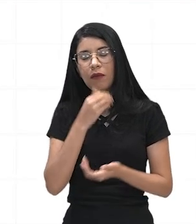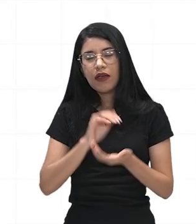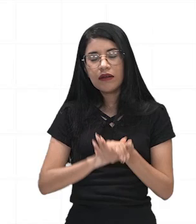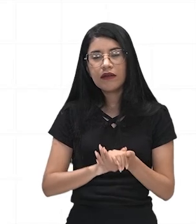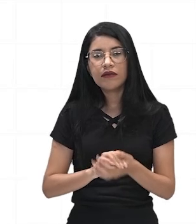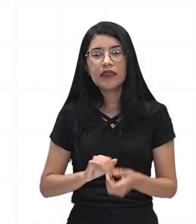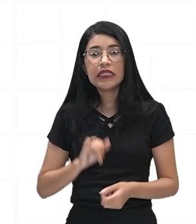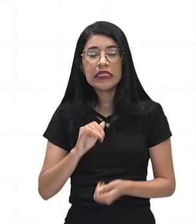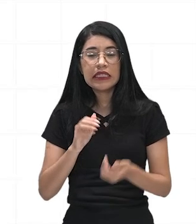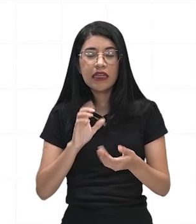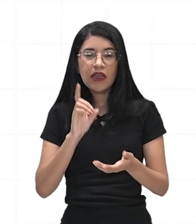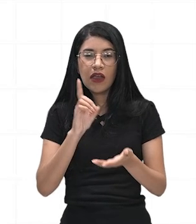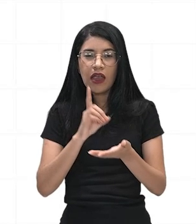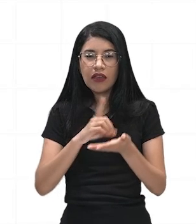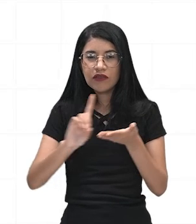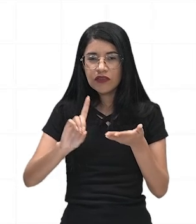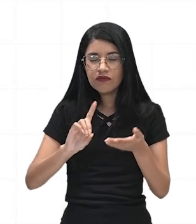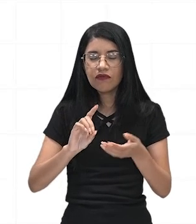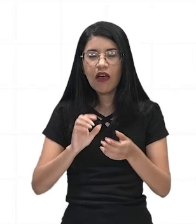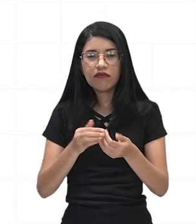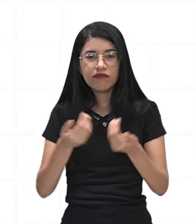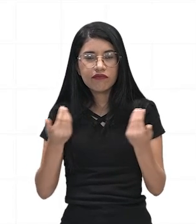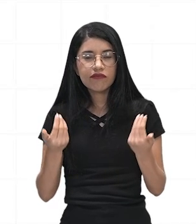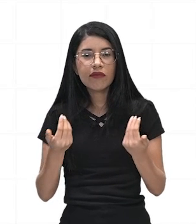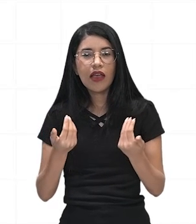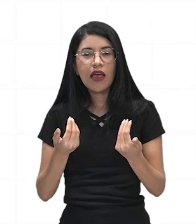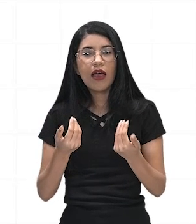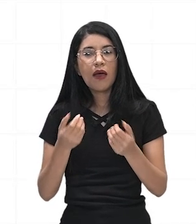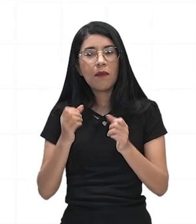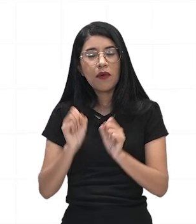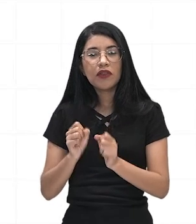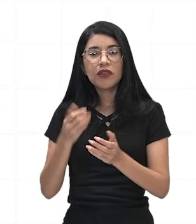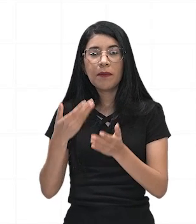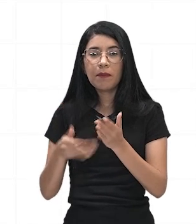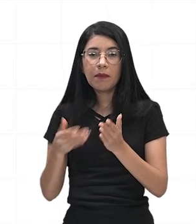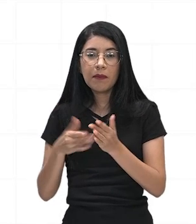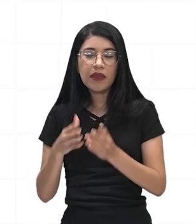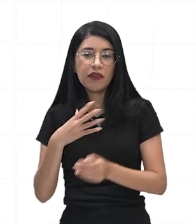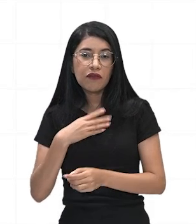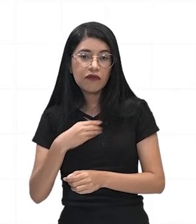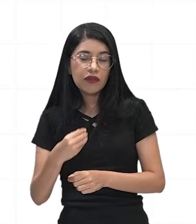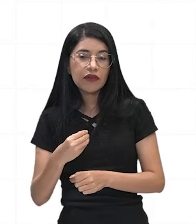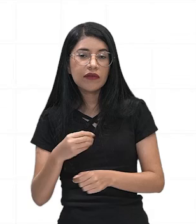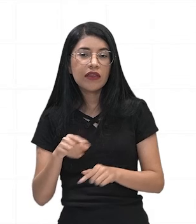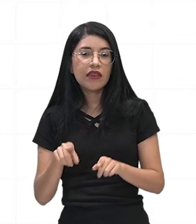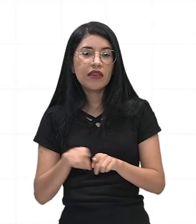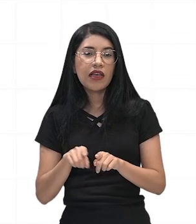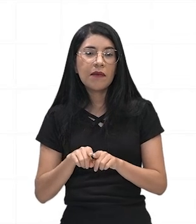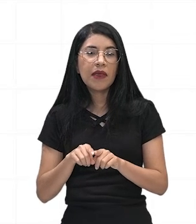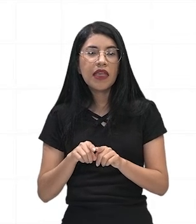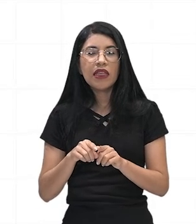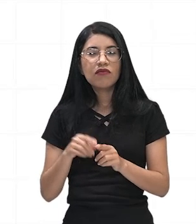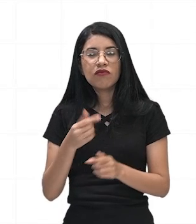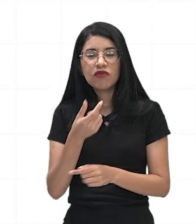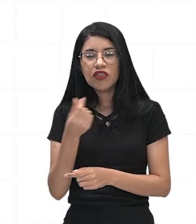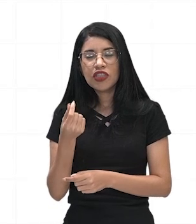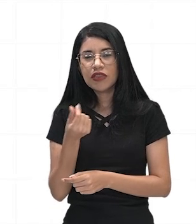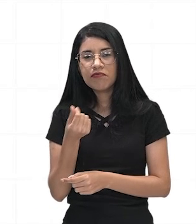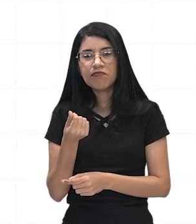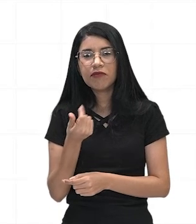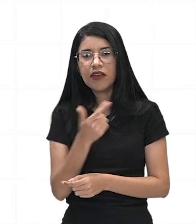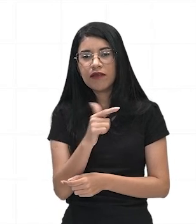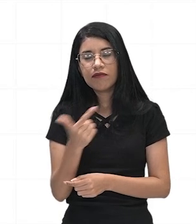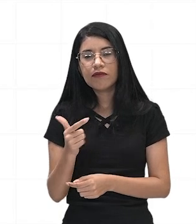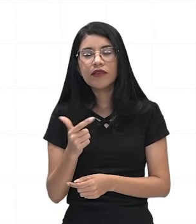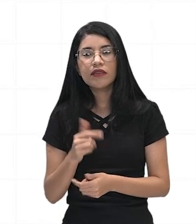as mulheres corriam risco de perder a custódia dos filhos, tinham poucos recursos legais para proteger seus interesses.